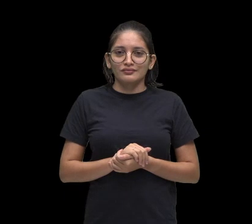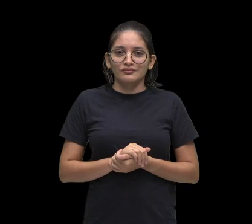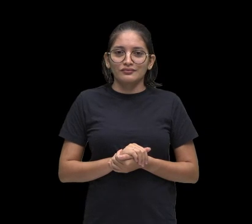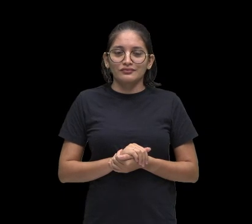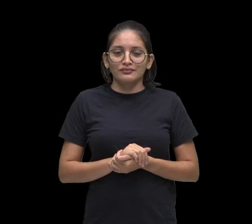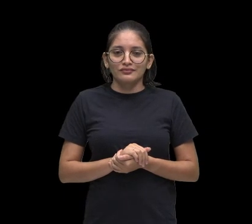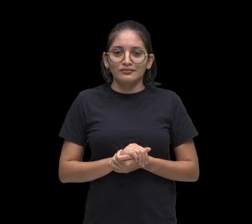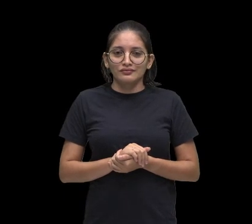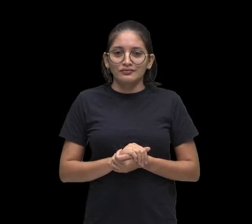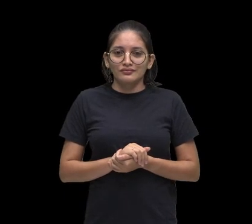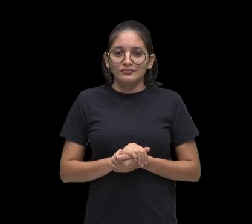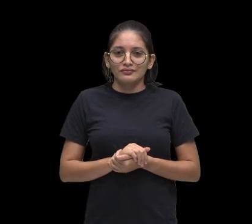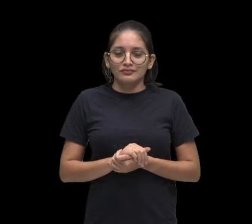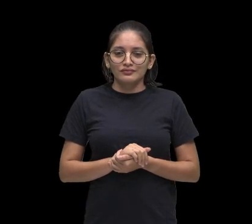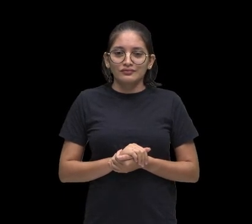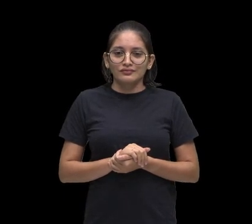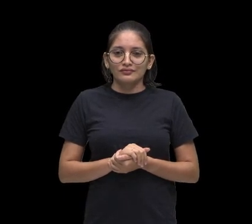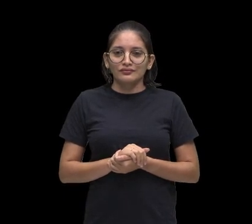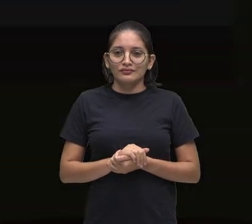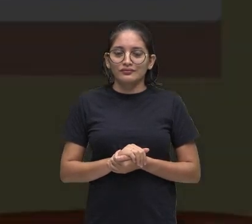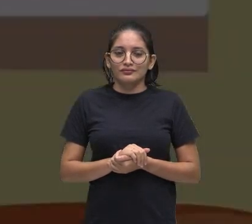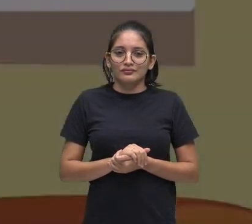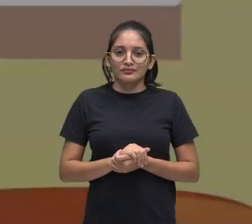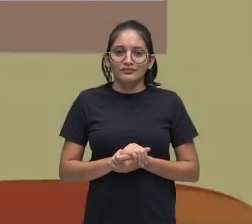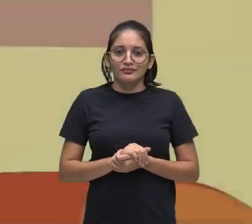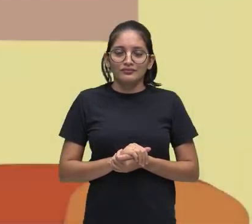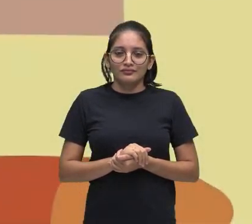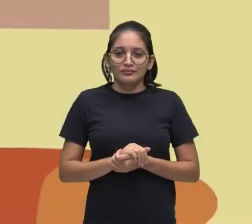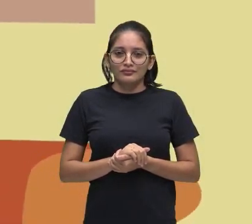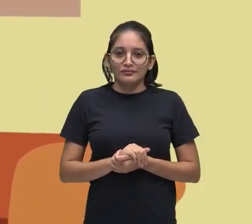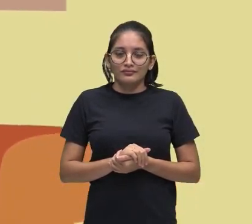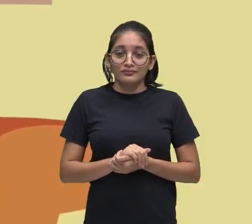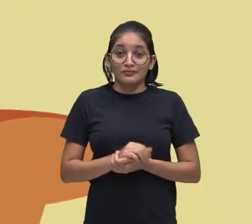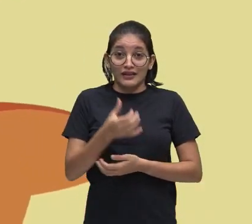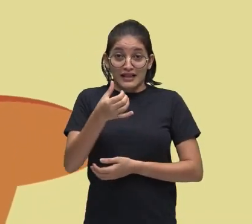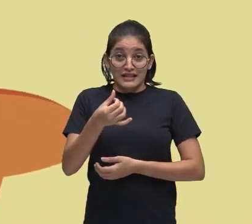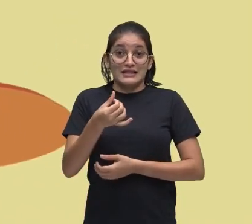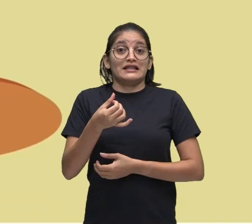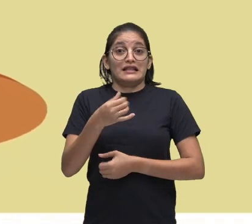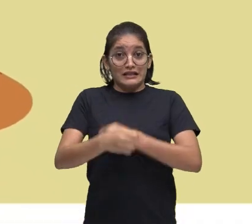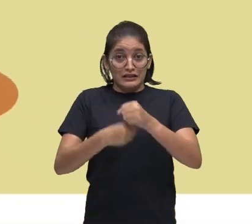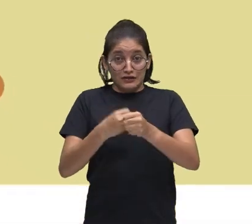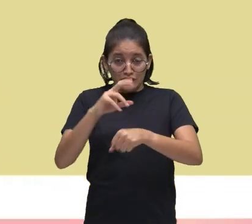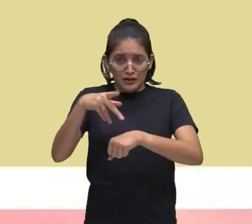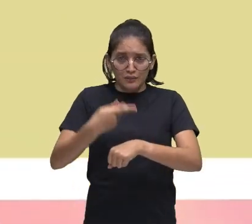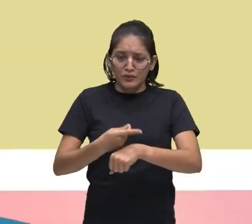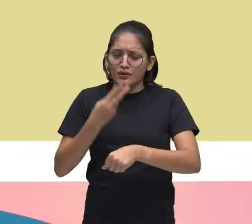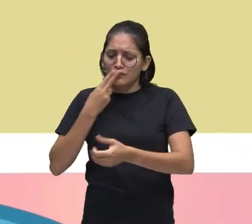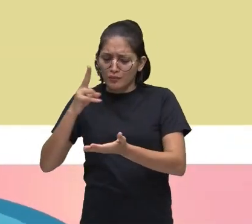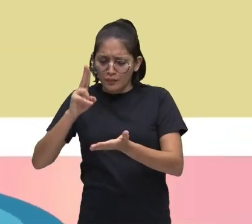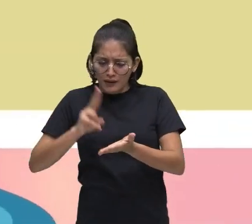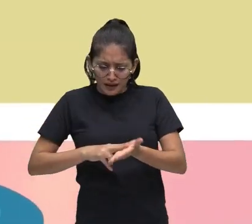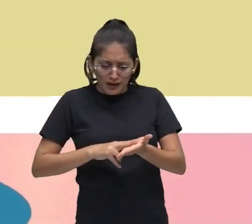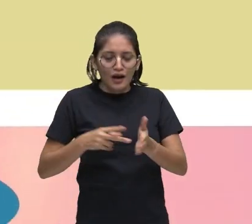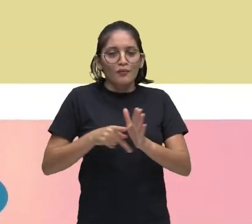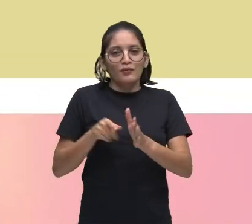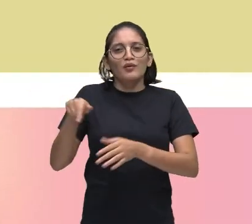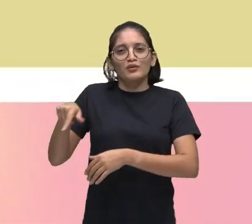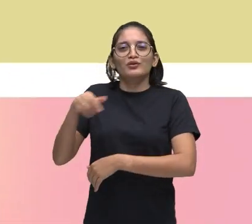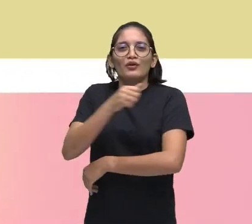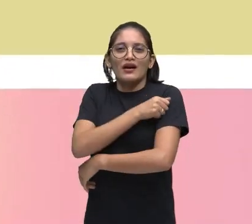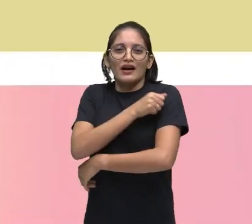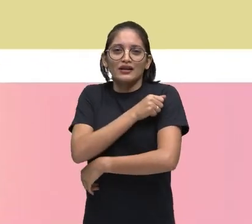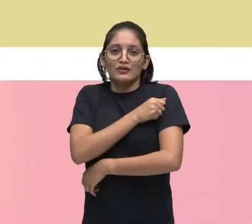Seis anos depois, recebeu uma carta do Ricardo contando que